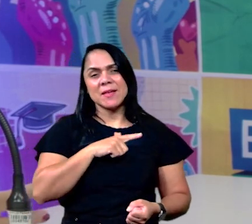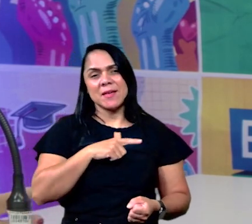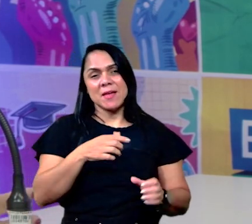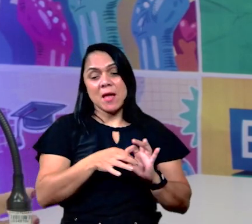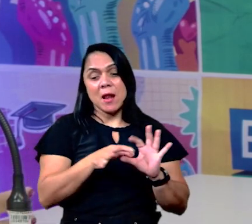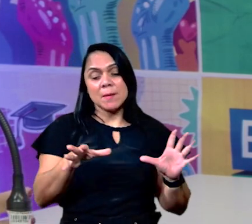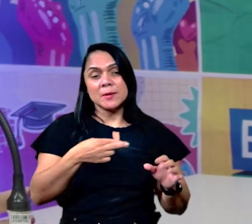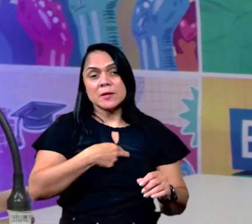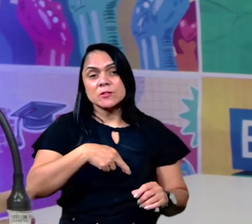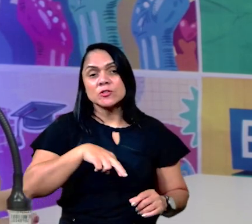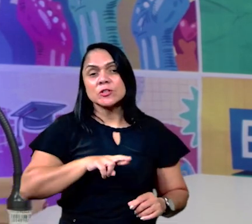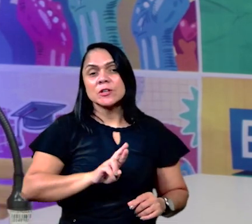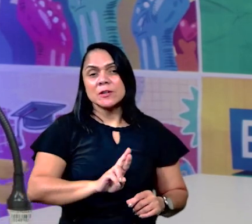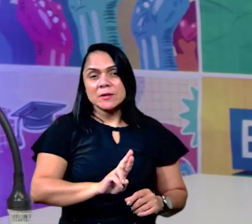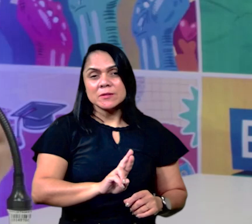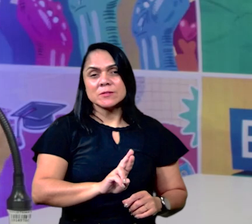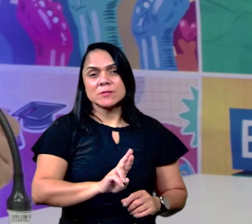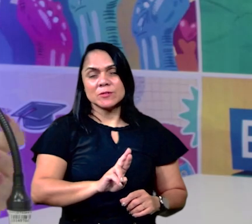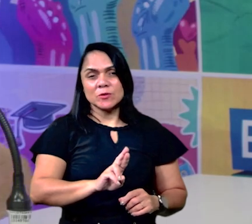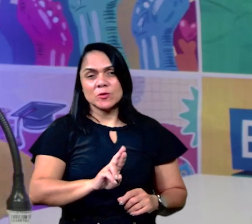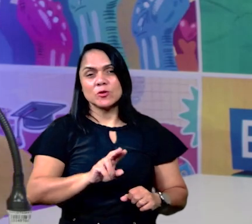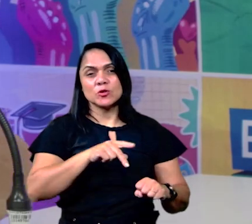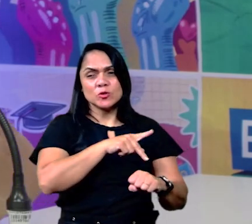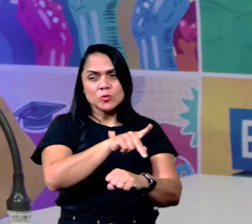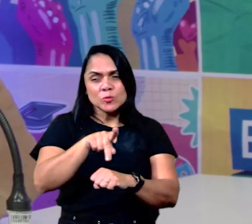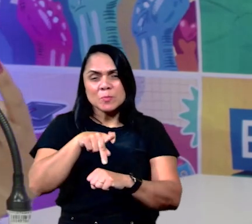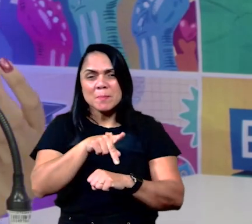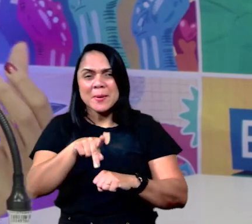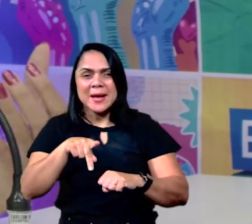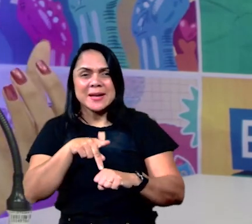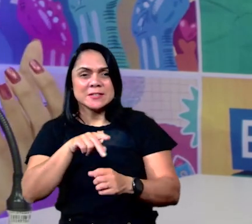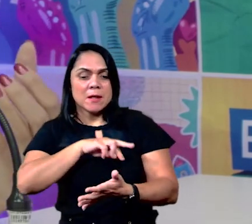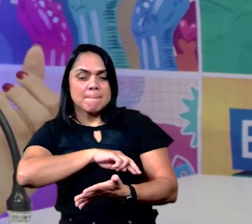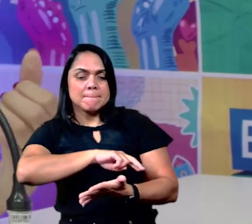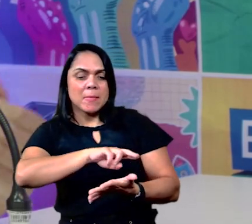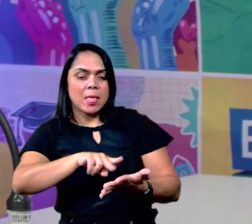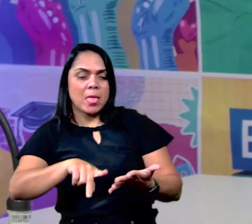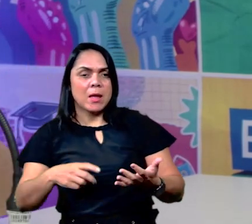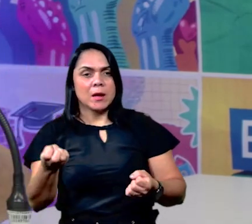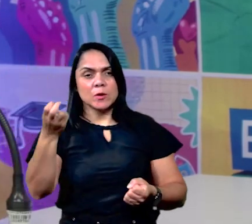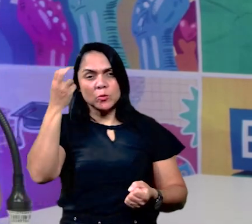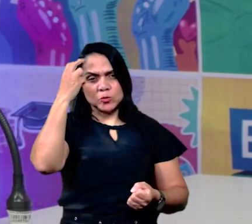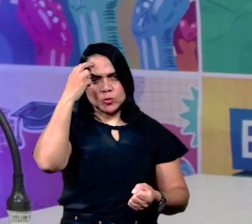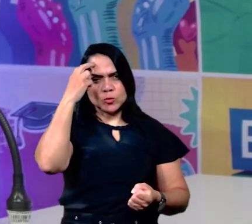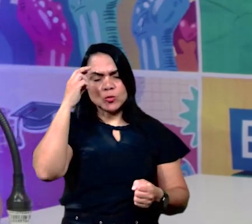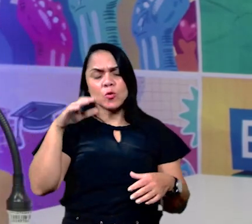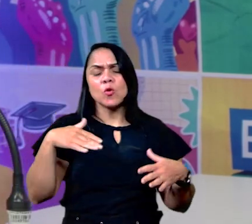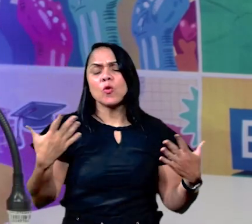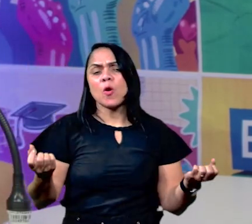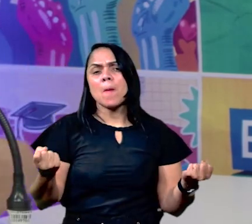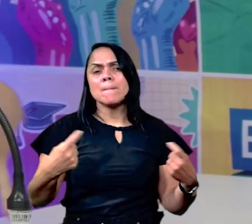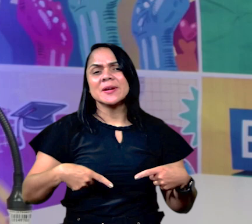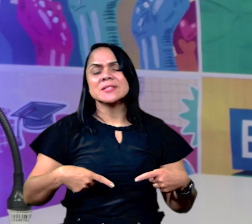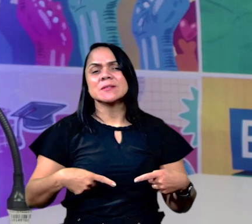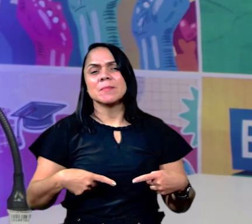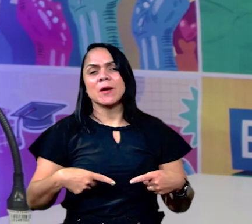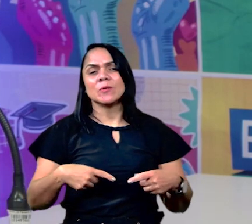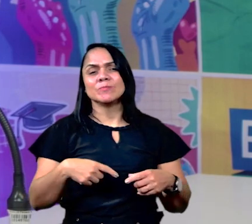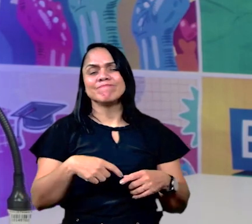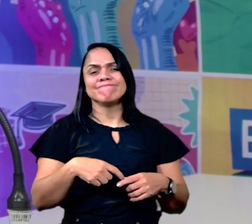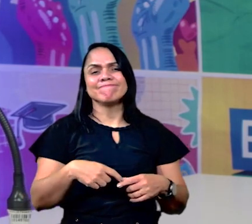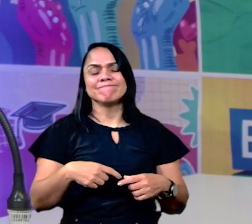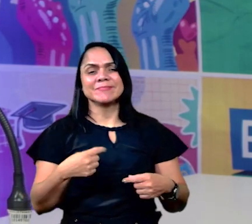religiosa em países multiculturais? Quais os principais desafios? Acho que no Brasil